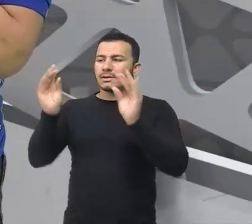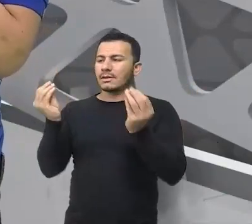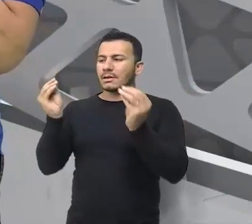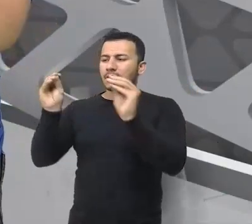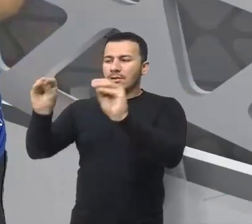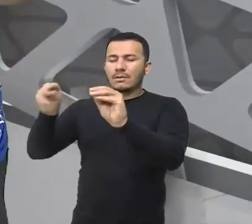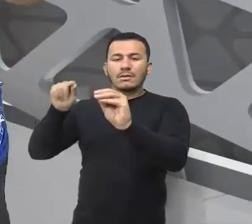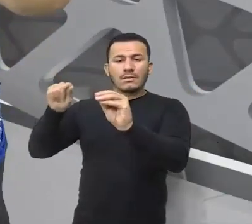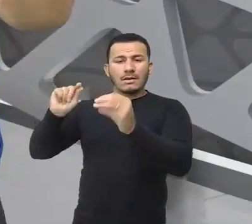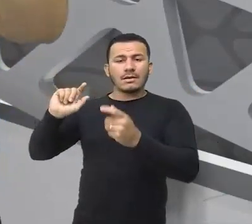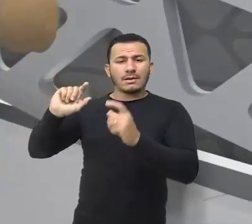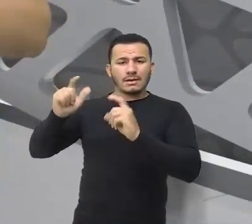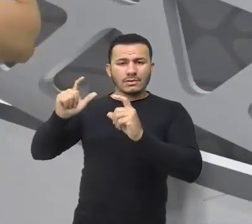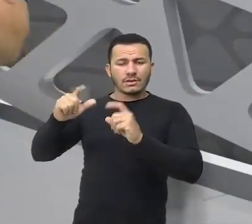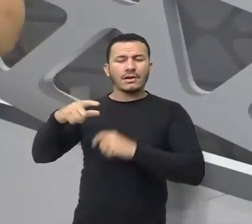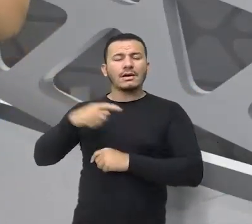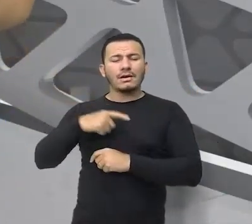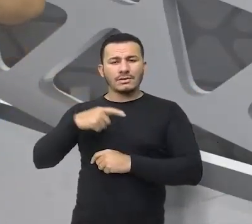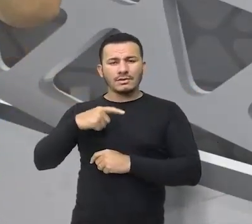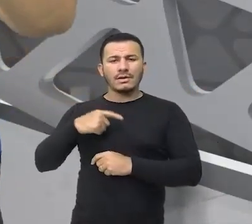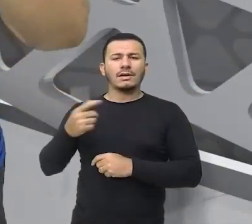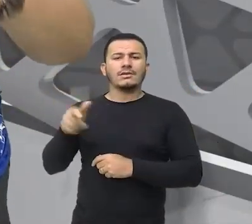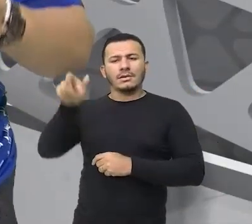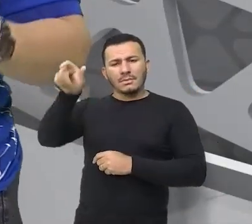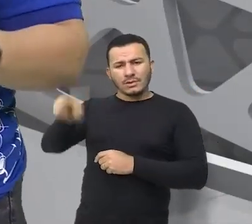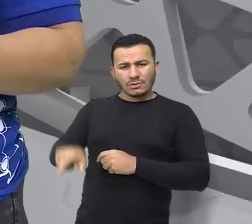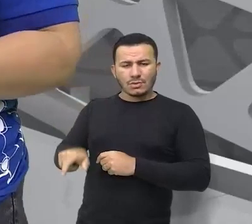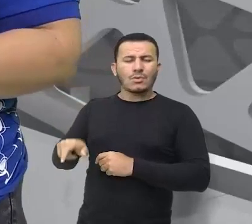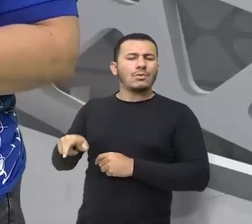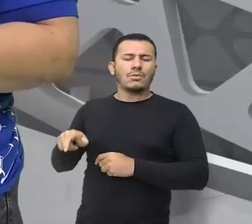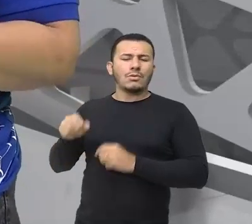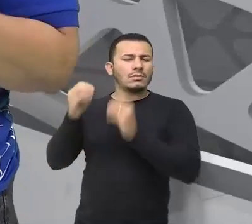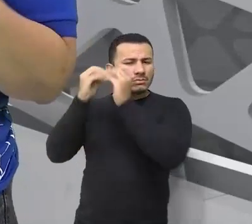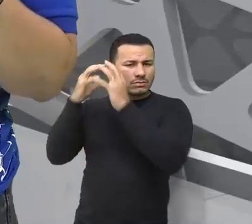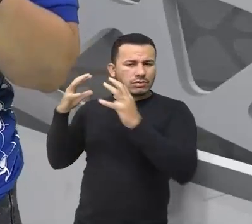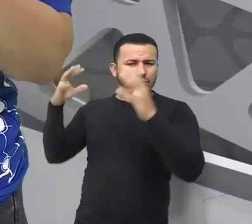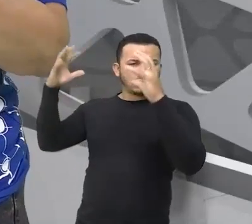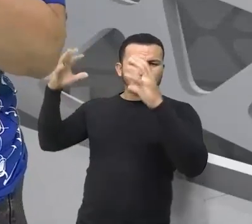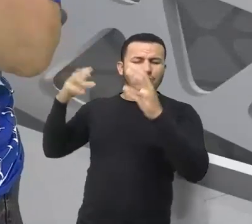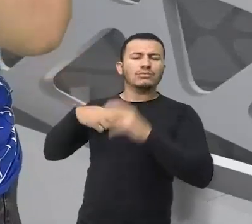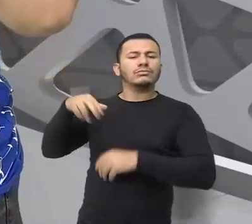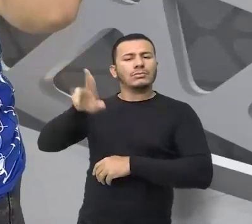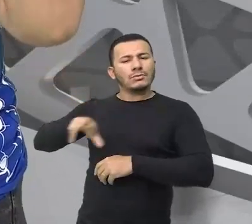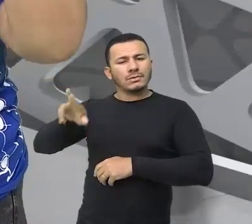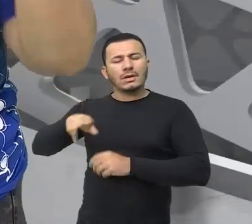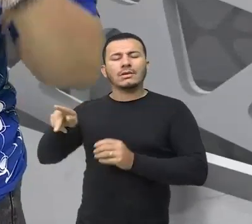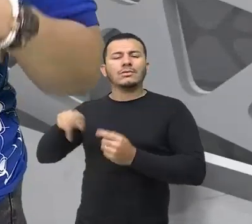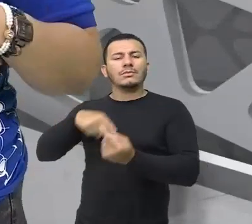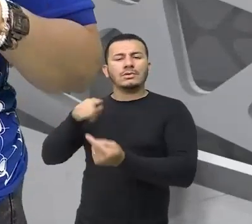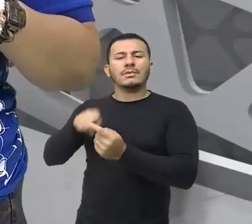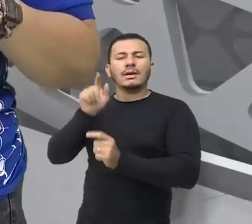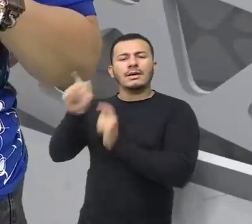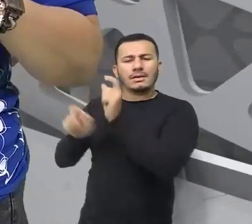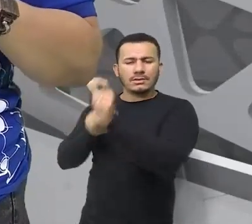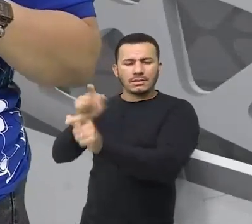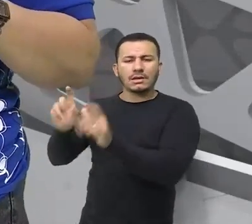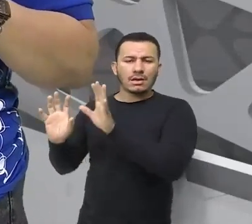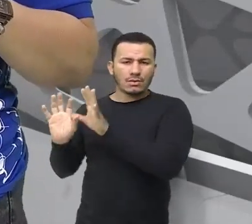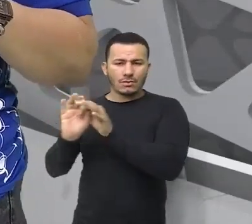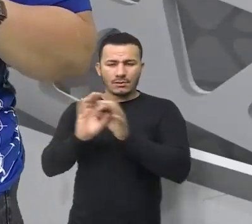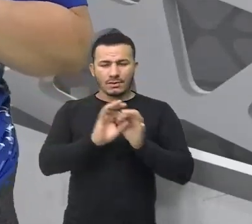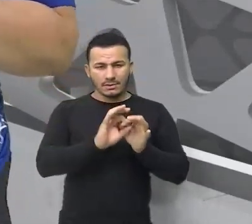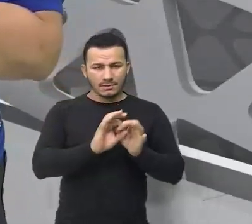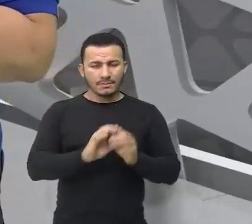e aí vem essa personagem aí com a sua fala sendo utilizada para criticar um contexto.